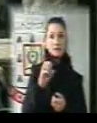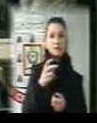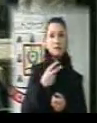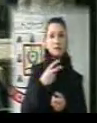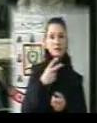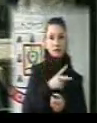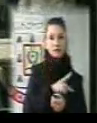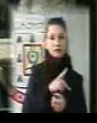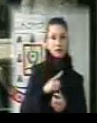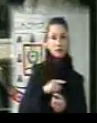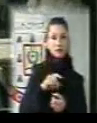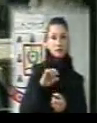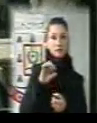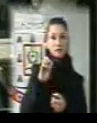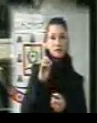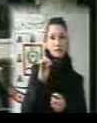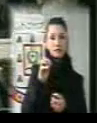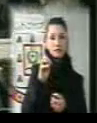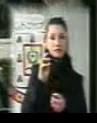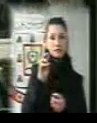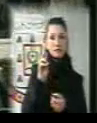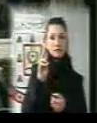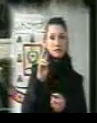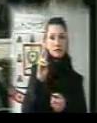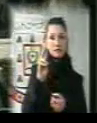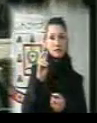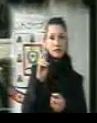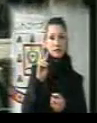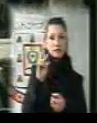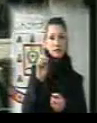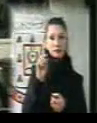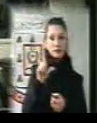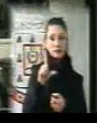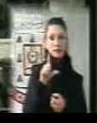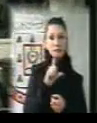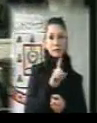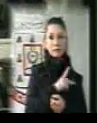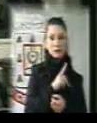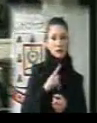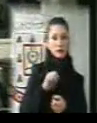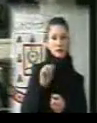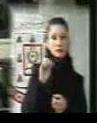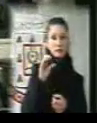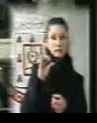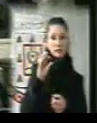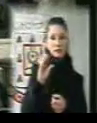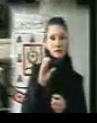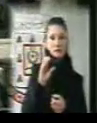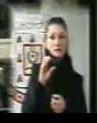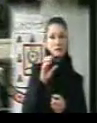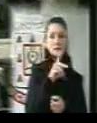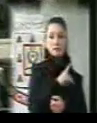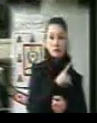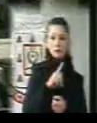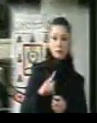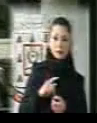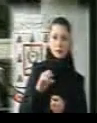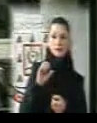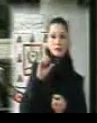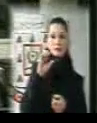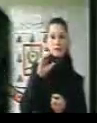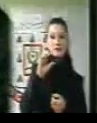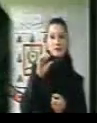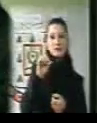Lorival Pizzolo, ao César Smialevski, presidente da SIC, ao Gelson, presidente do CDL,